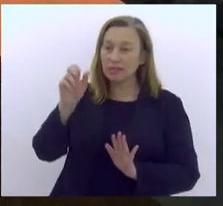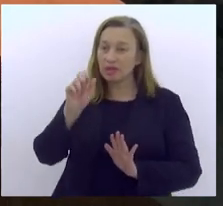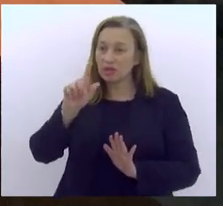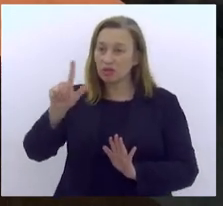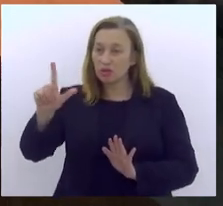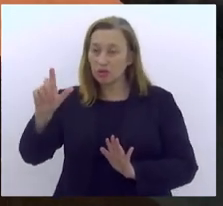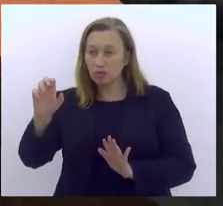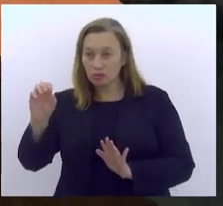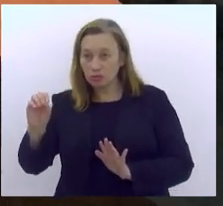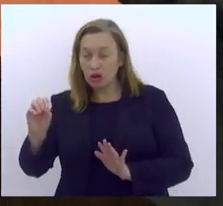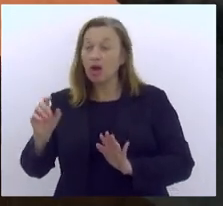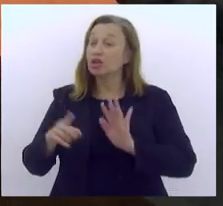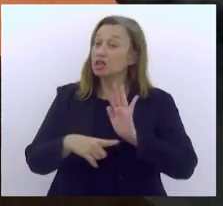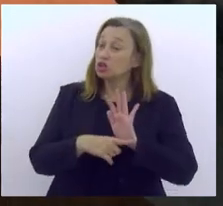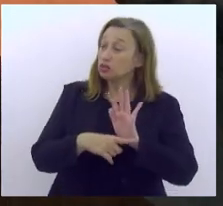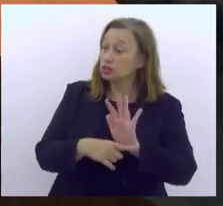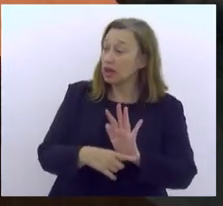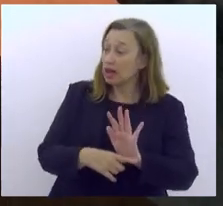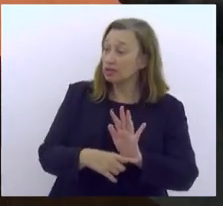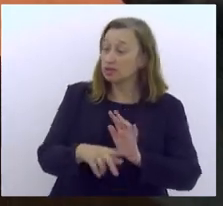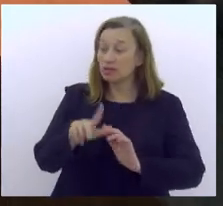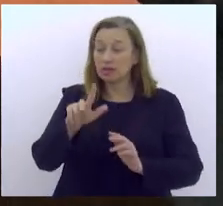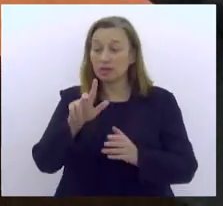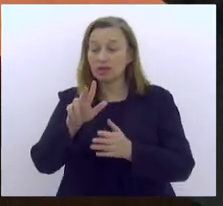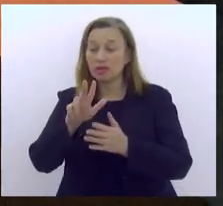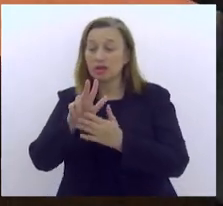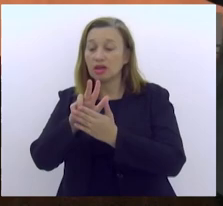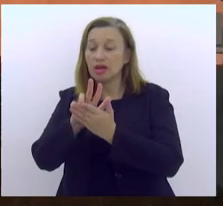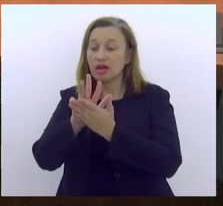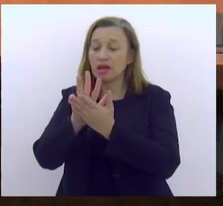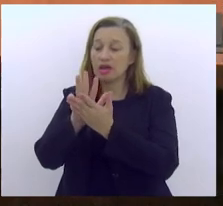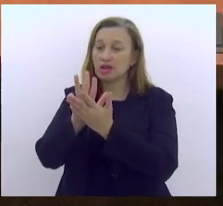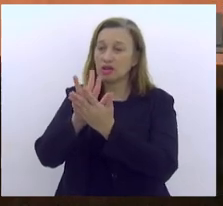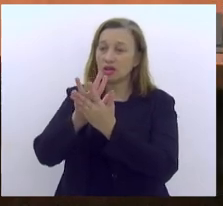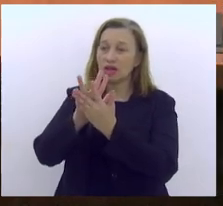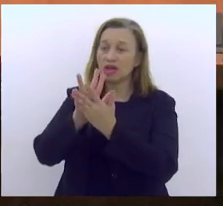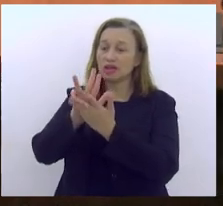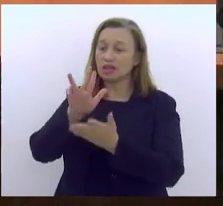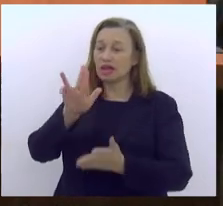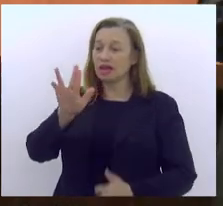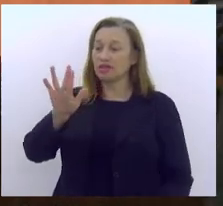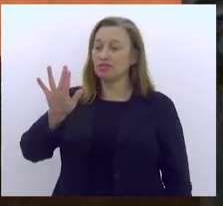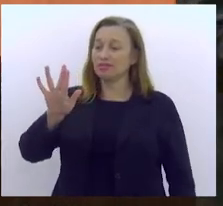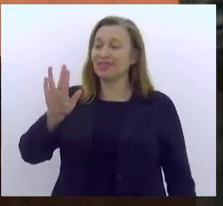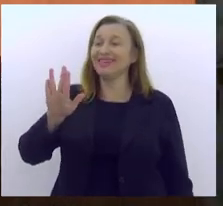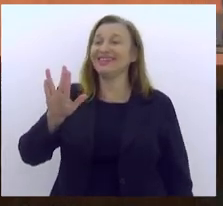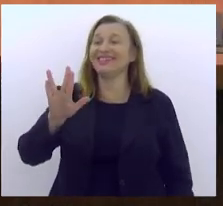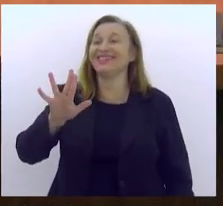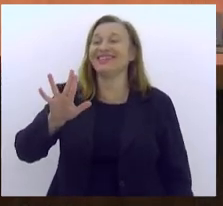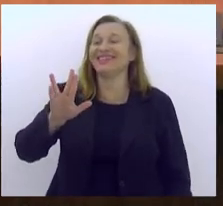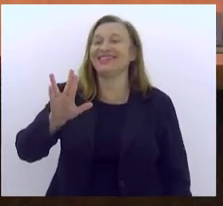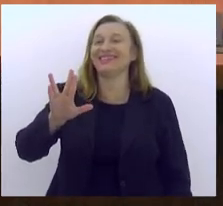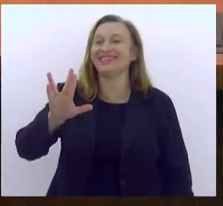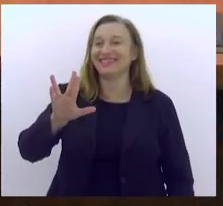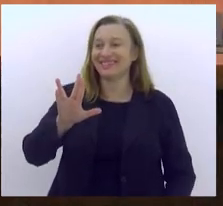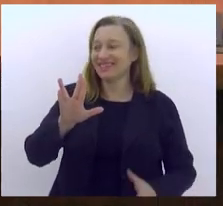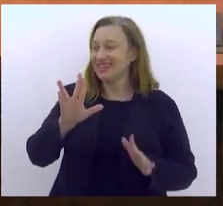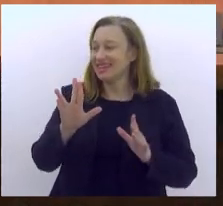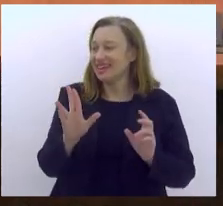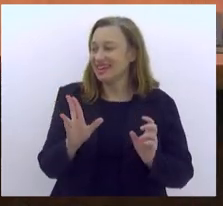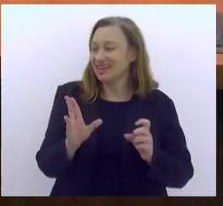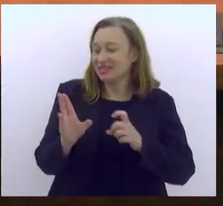crianças, pessoas com doenças degenerativas, a enfrentar os sintomas, em muitos casos, até reverter o